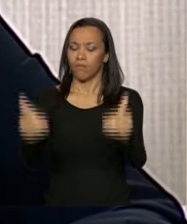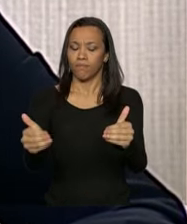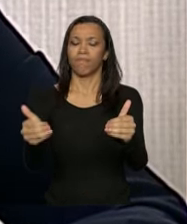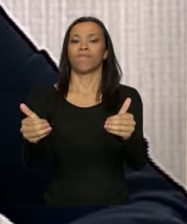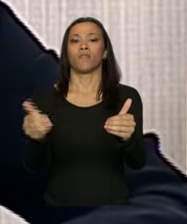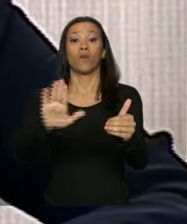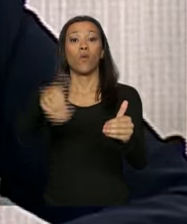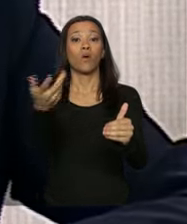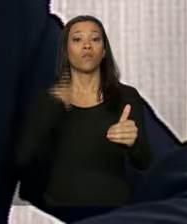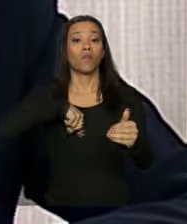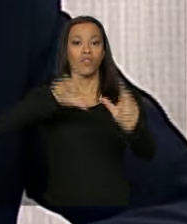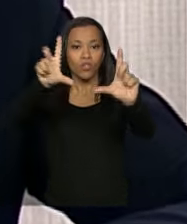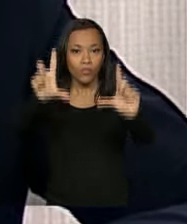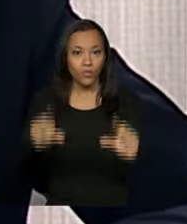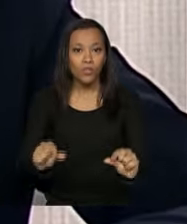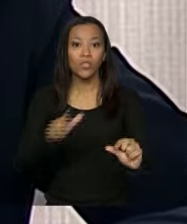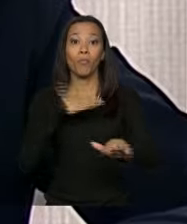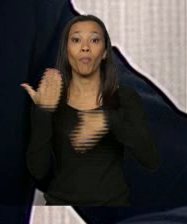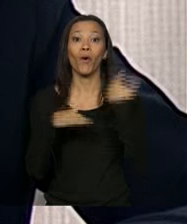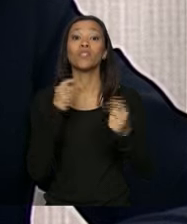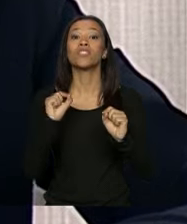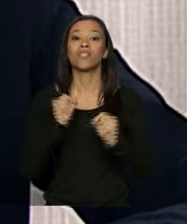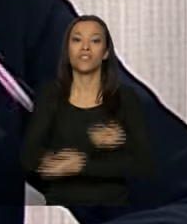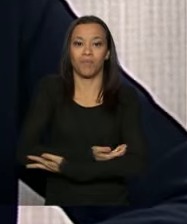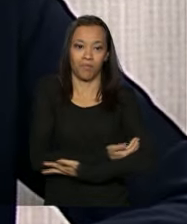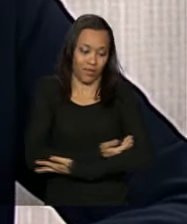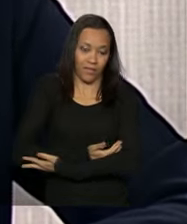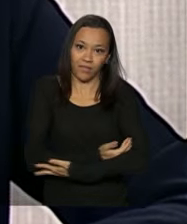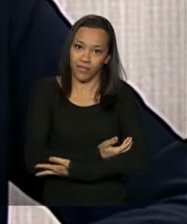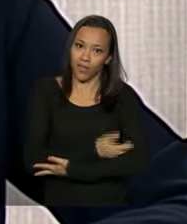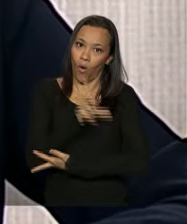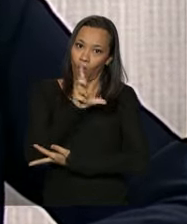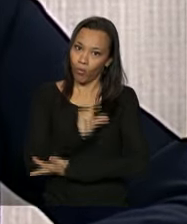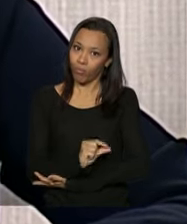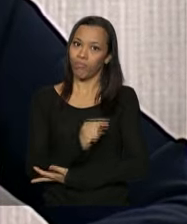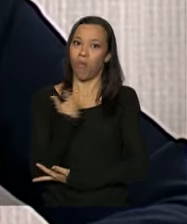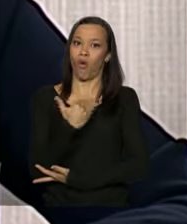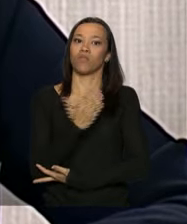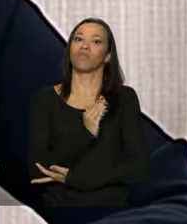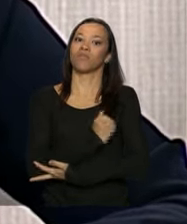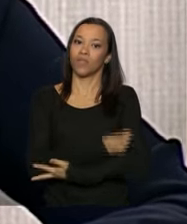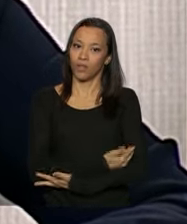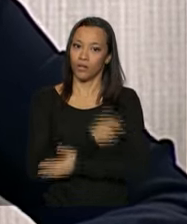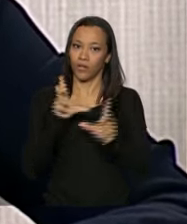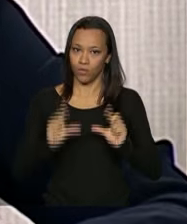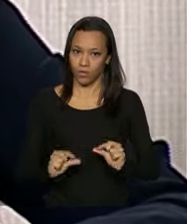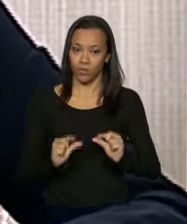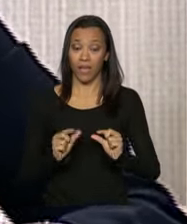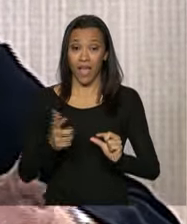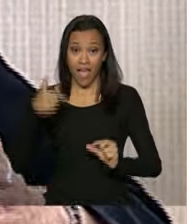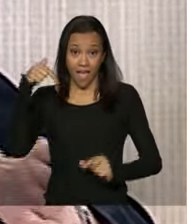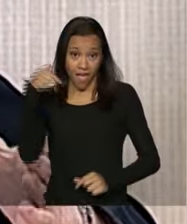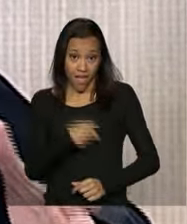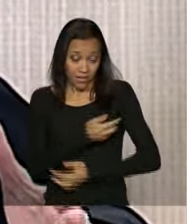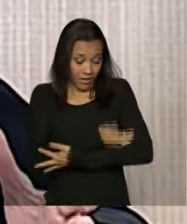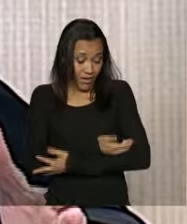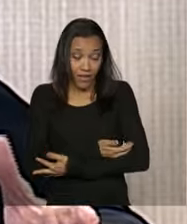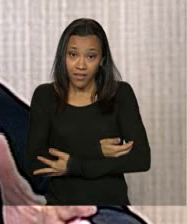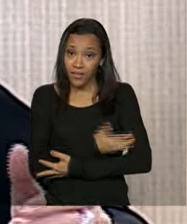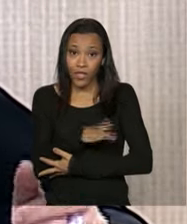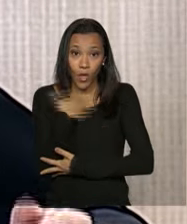quando diminuímos a mortalidade infantil. E dali a gente diz para esta criança que não